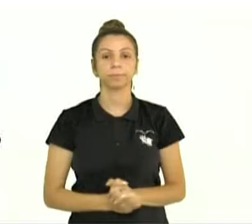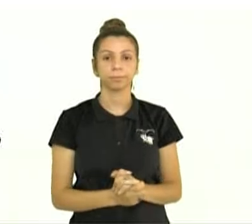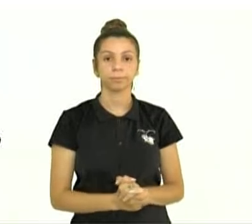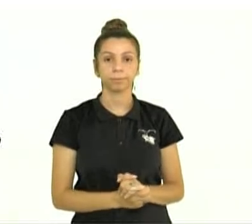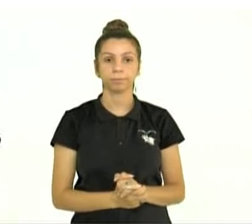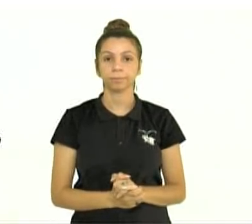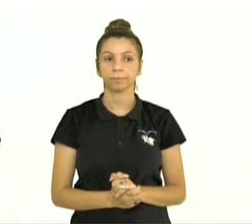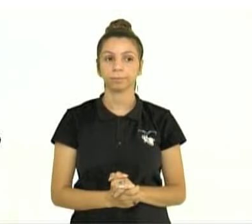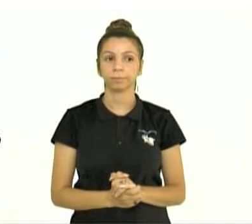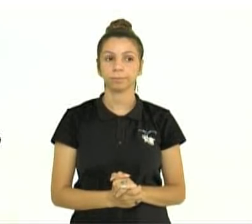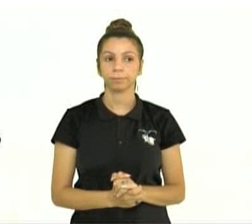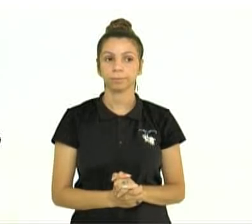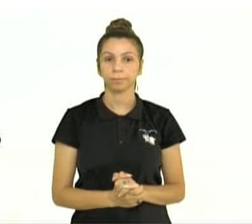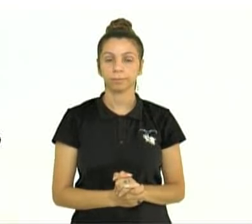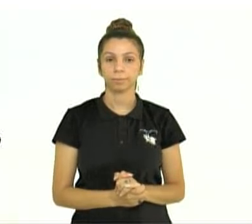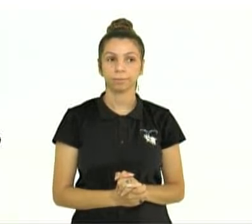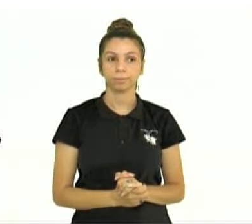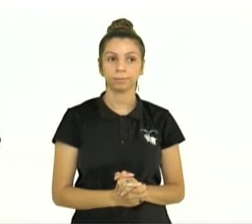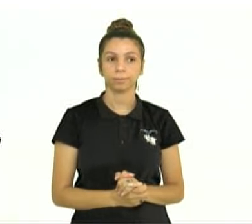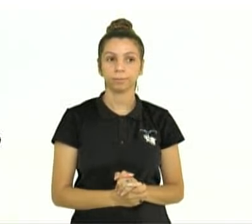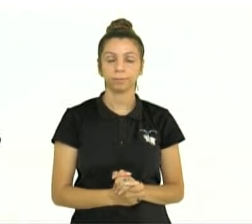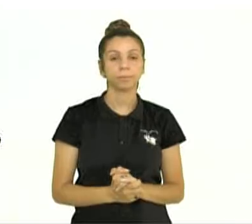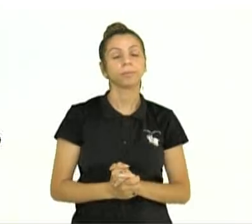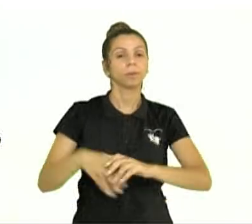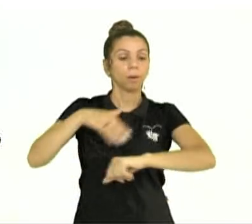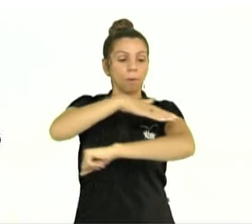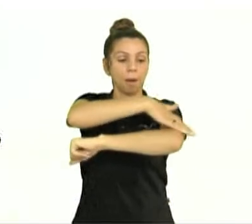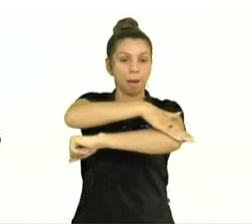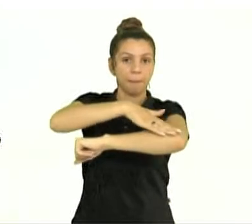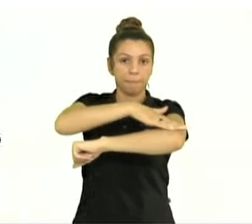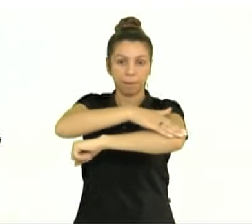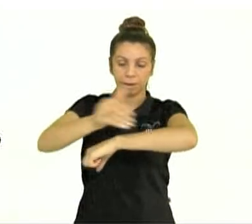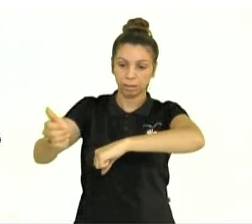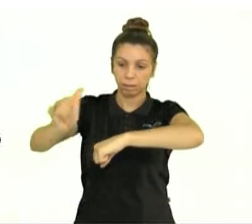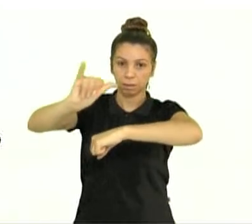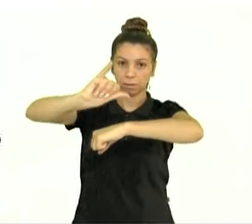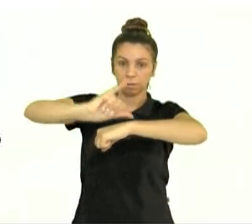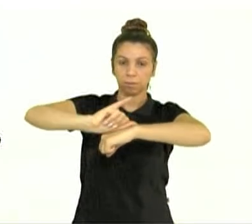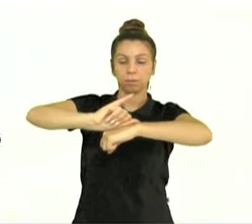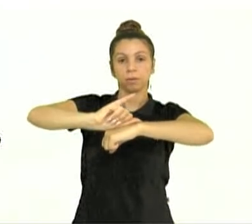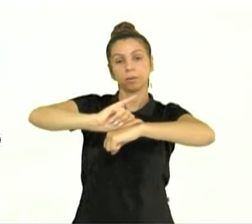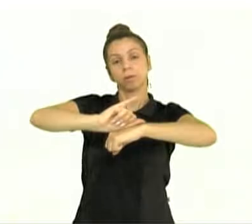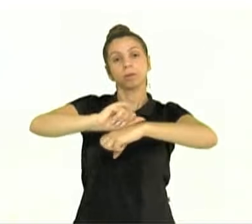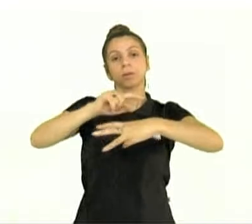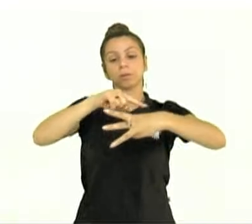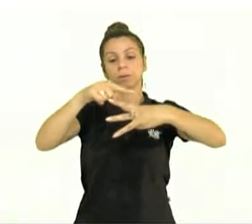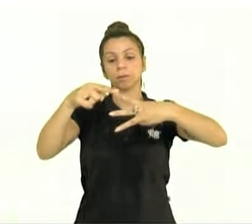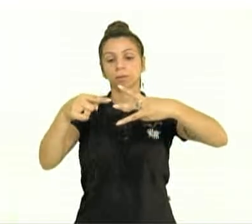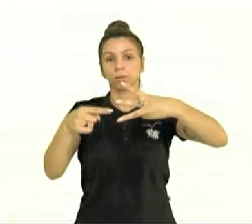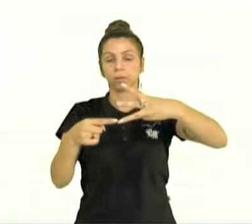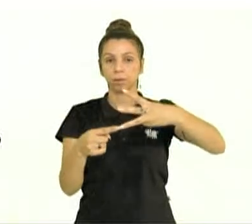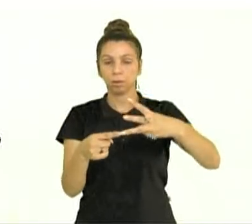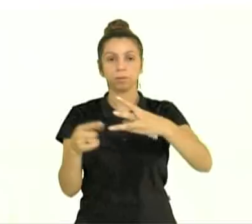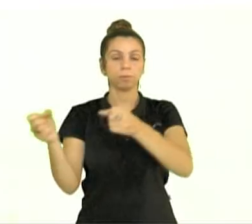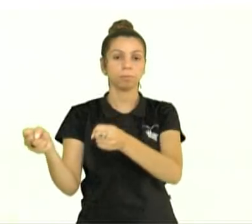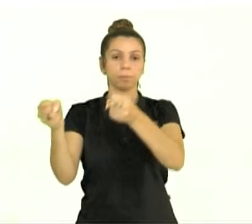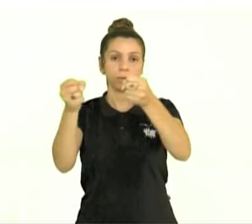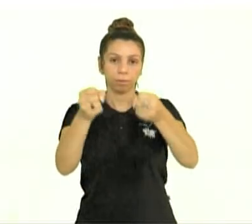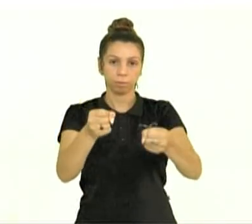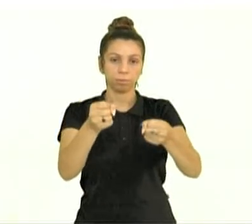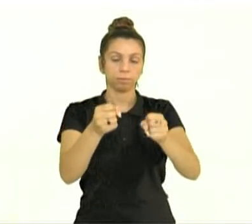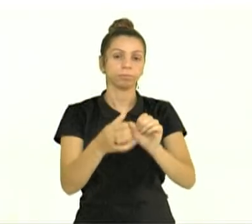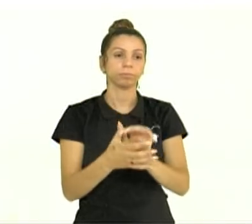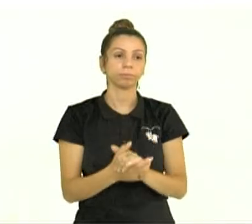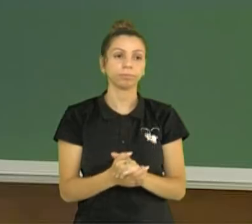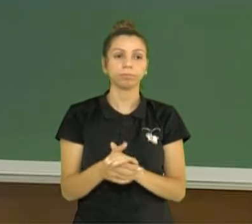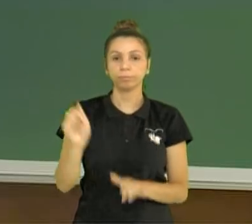centralizados, estão ao redor da praça central, que nós chamamos de Praça dos Três Poderes. Essa imagem que